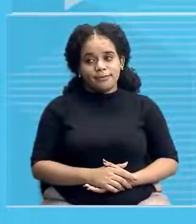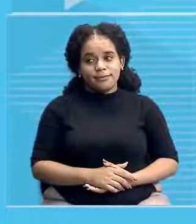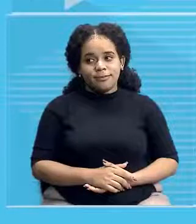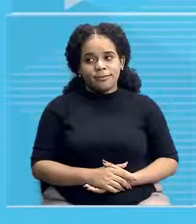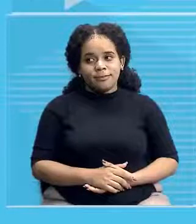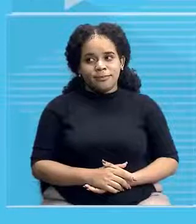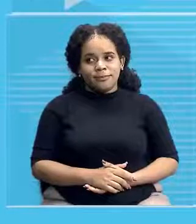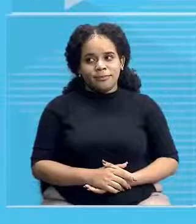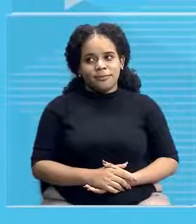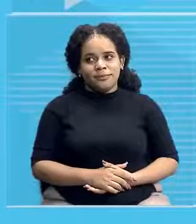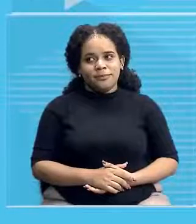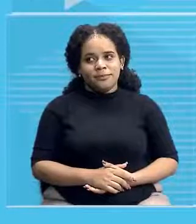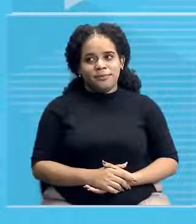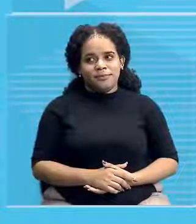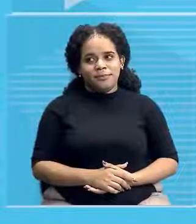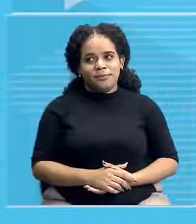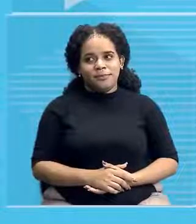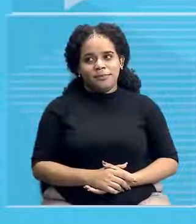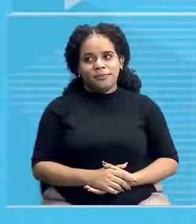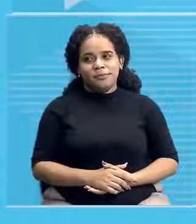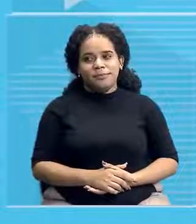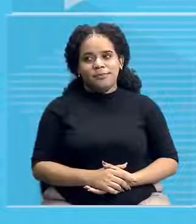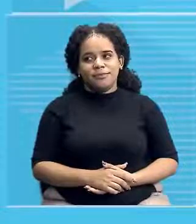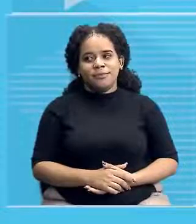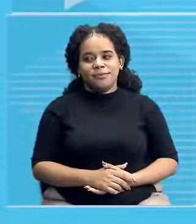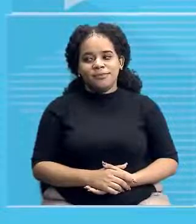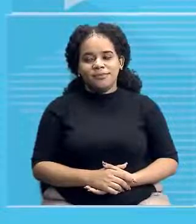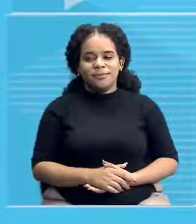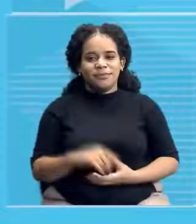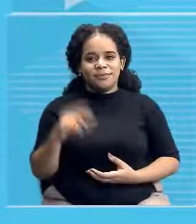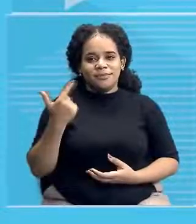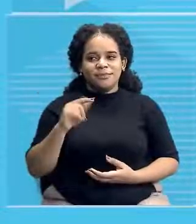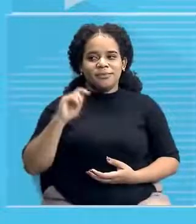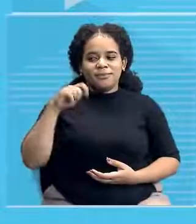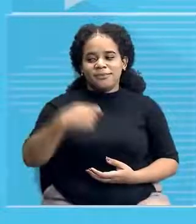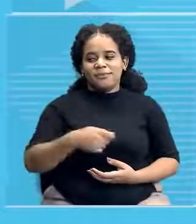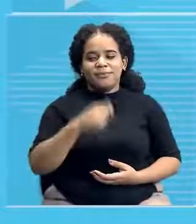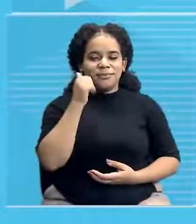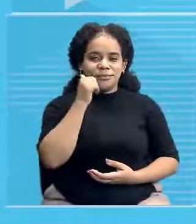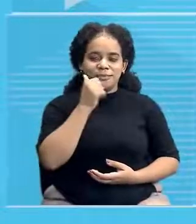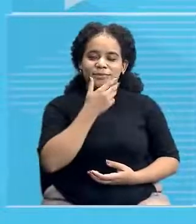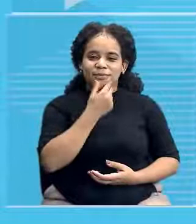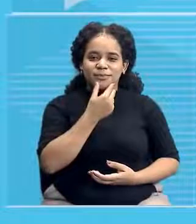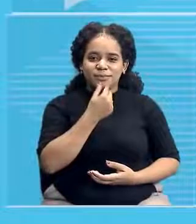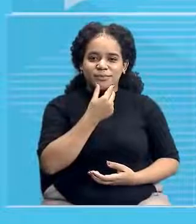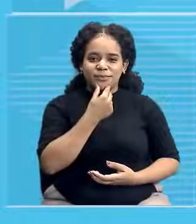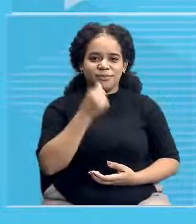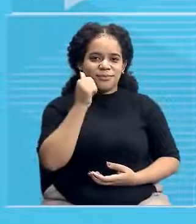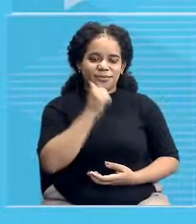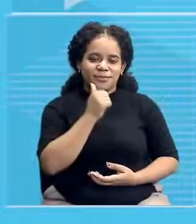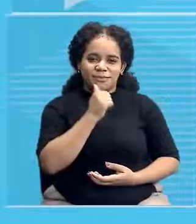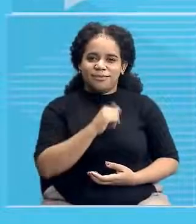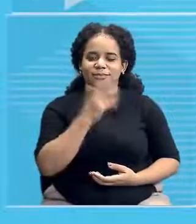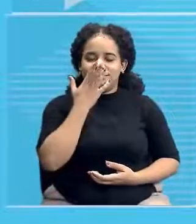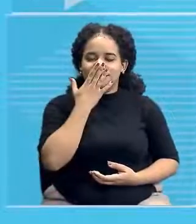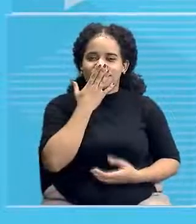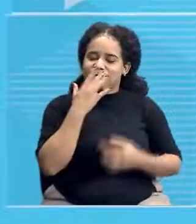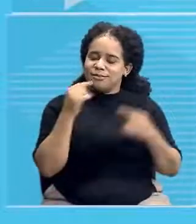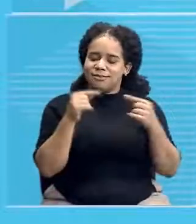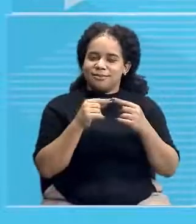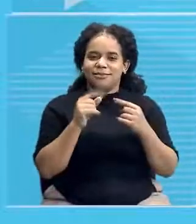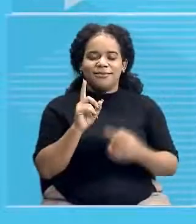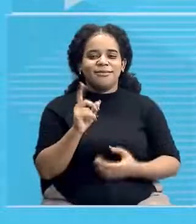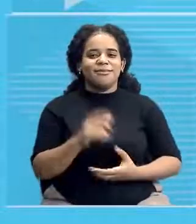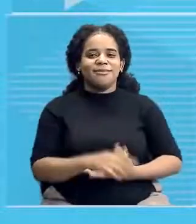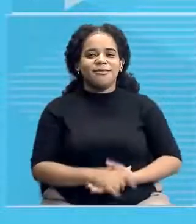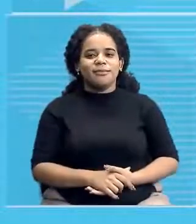Então não existe essa coisa de menino é azul e menina é rosa.